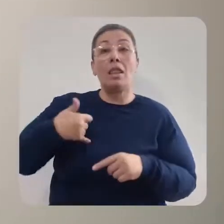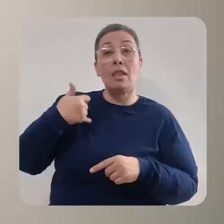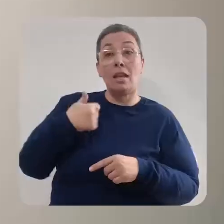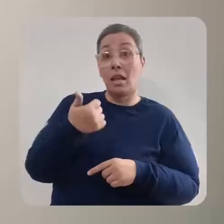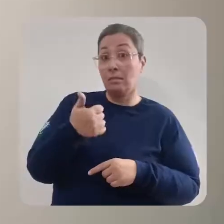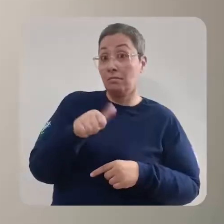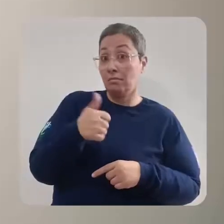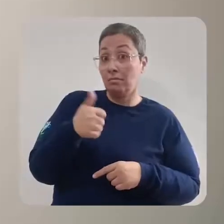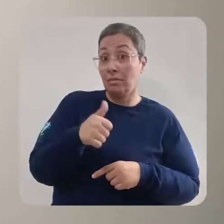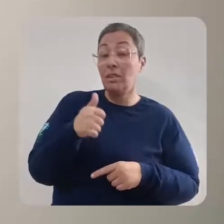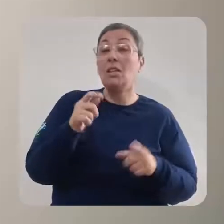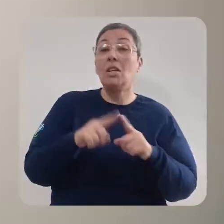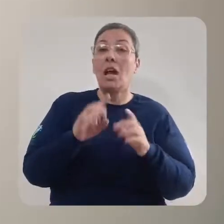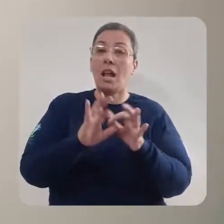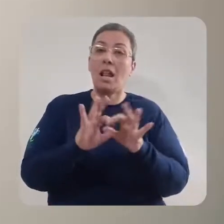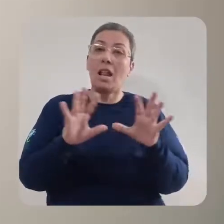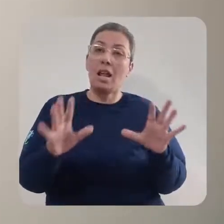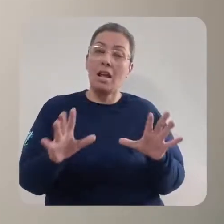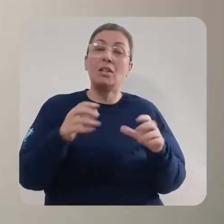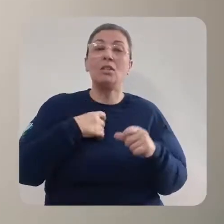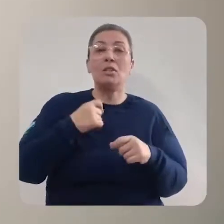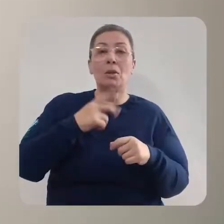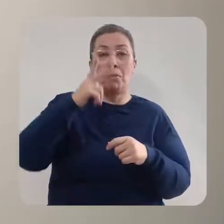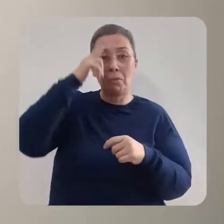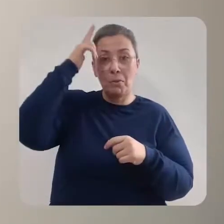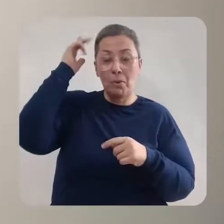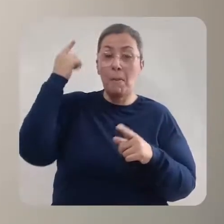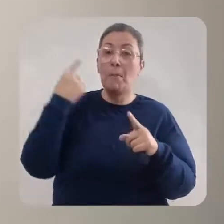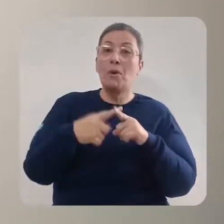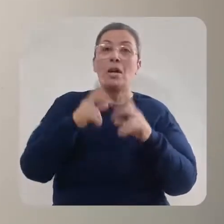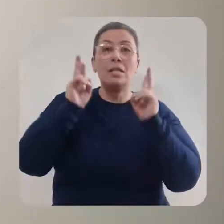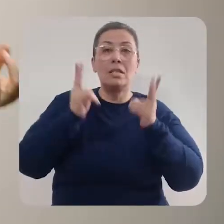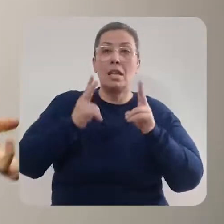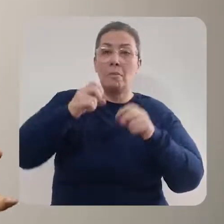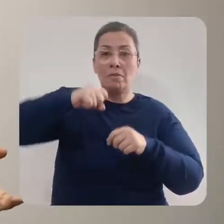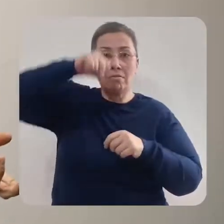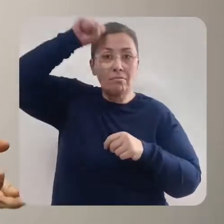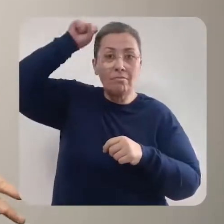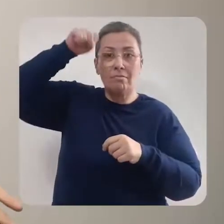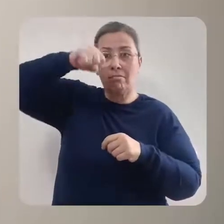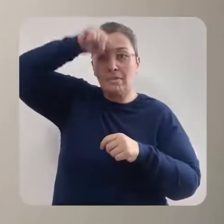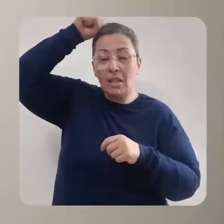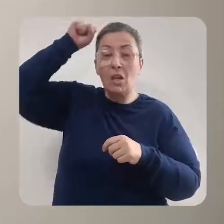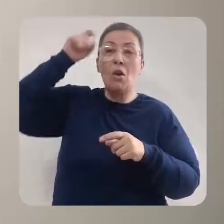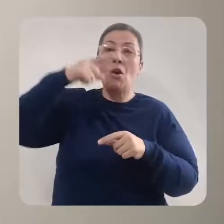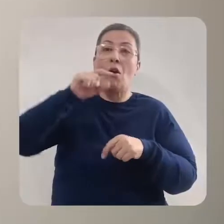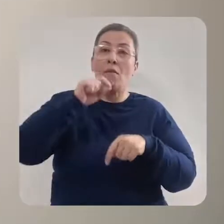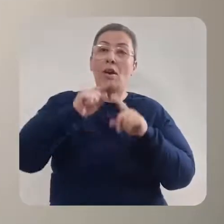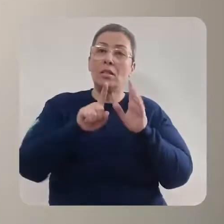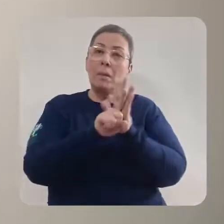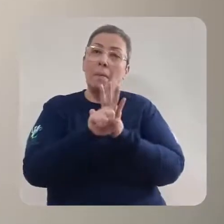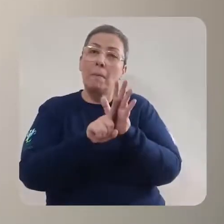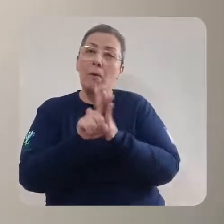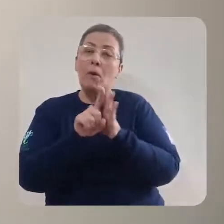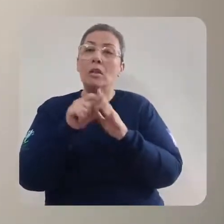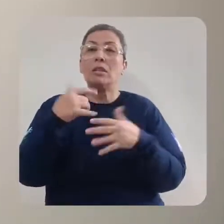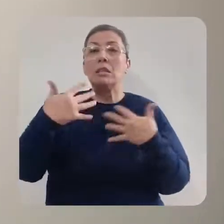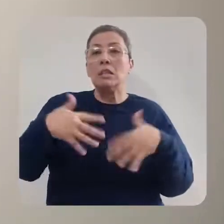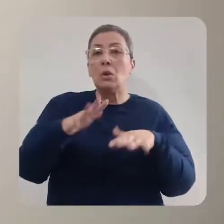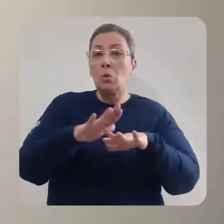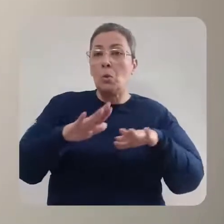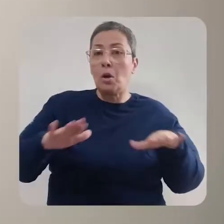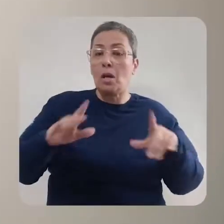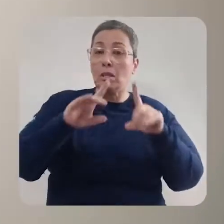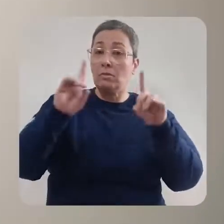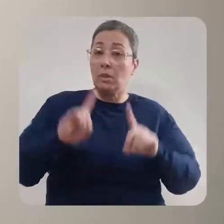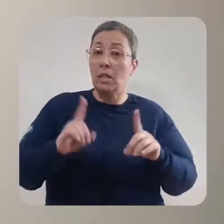aos 11 anos de idade, ele deixa fazer o uso da tesoura, porque sempre foi com a máquina. E aí eu faço um levantamento de muitas